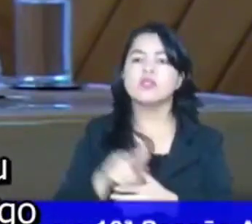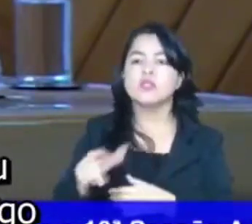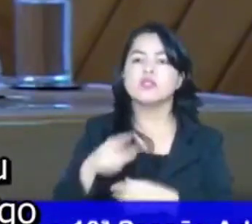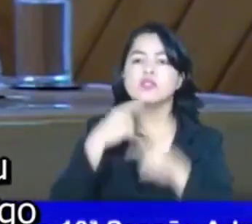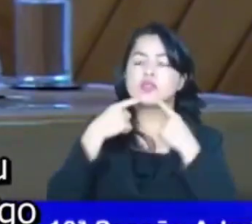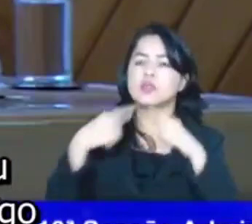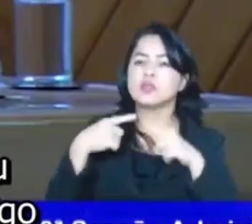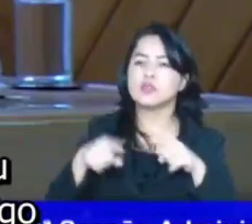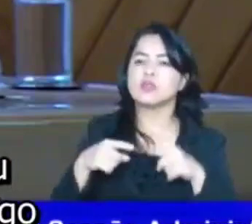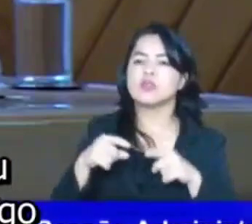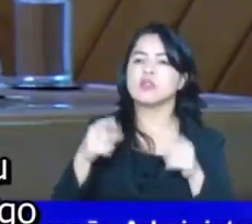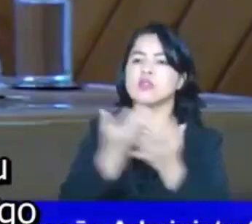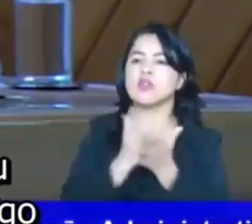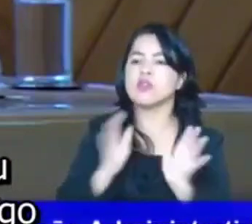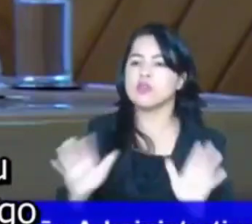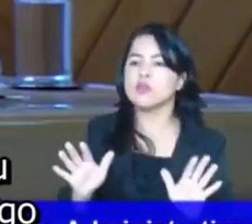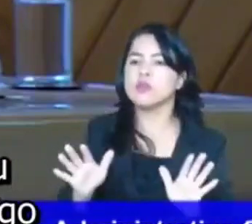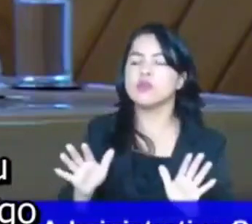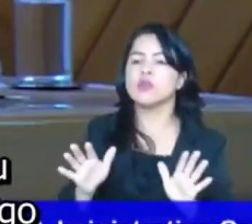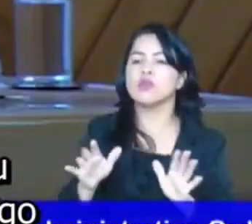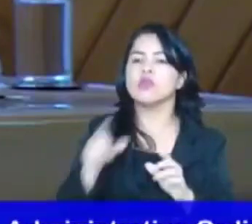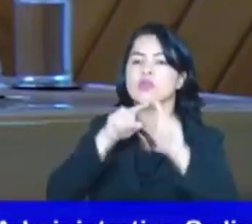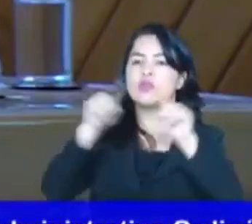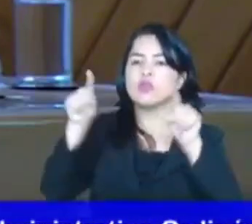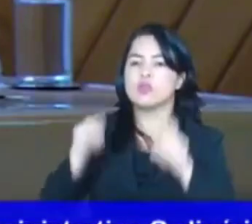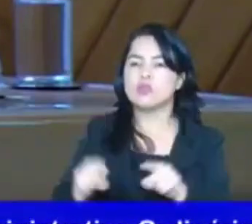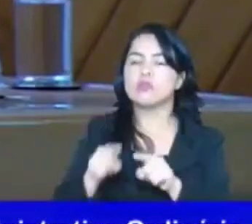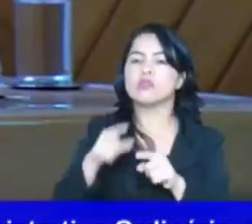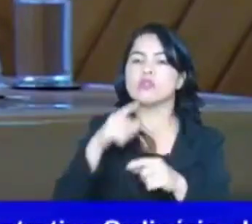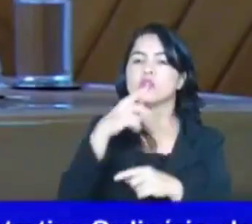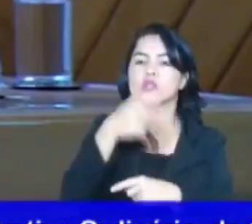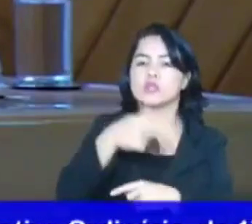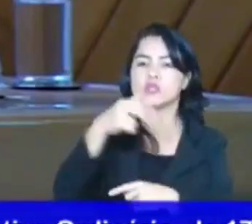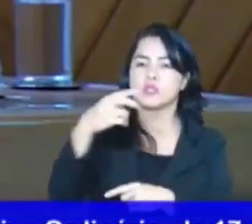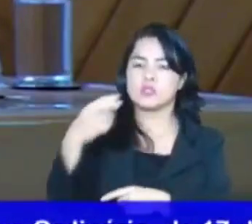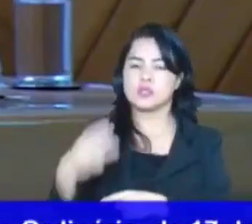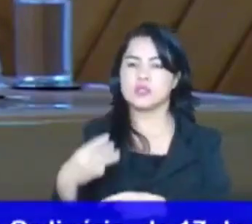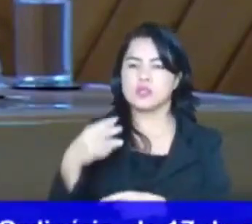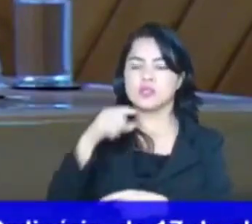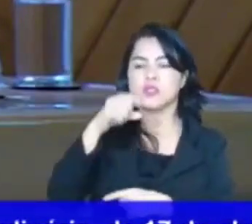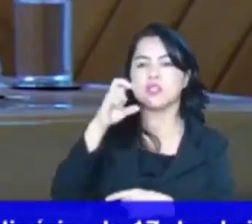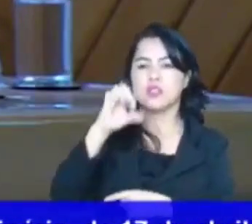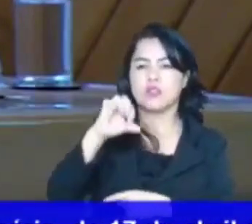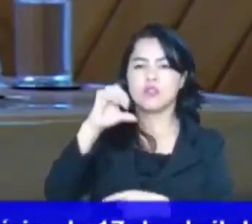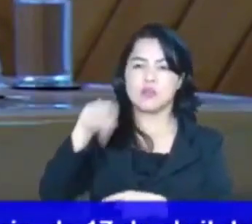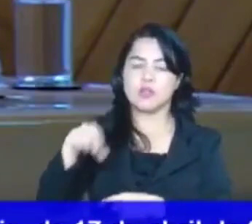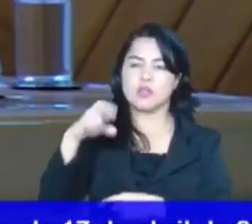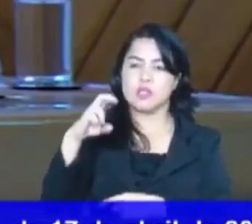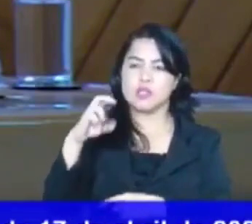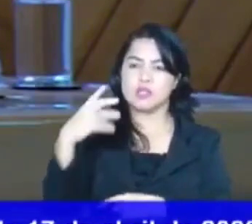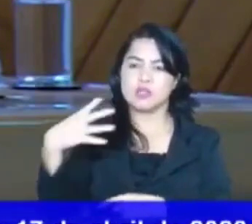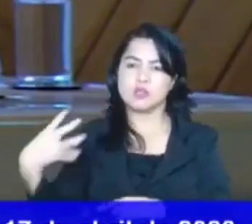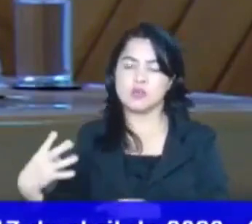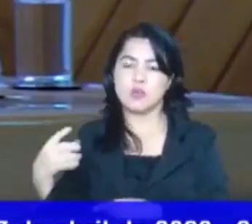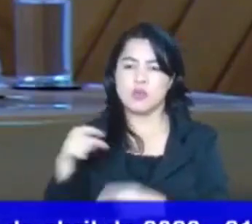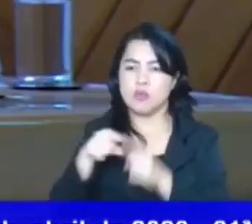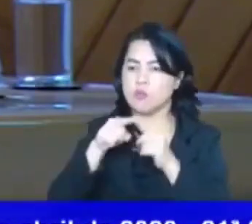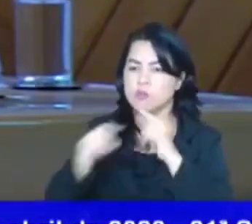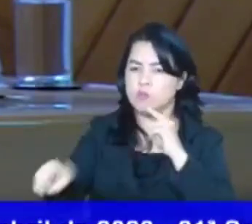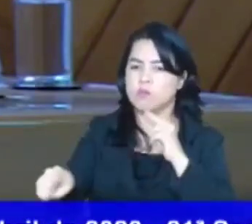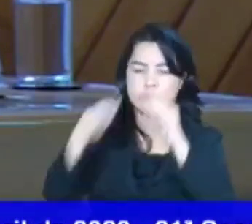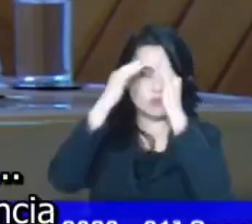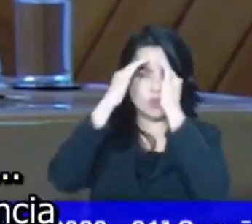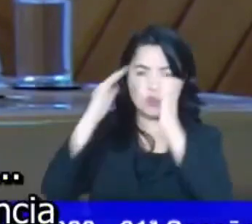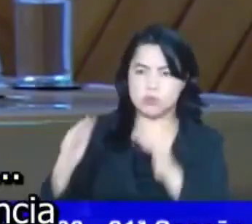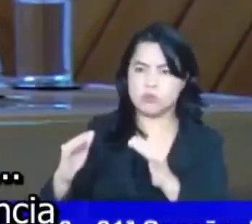denunciada violou seus deveres como agente público, previsto no artigo 73 da Lei 9.504, a qual preza pela lisura no